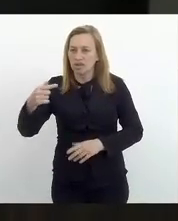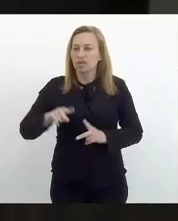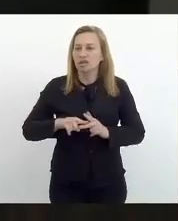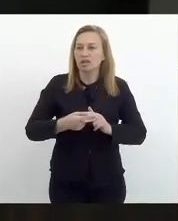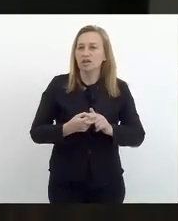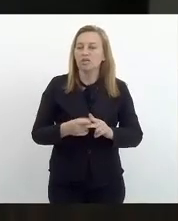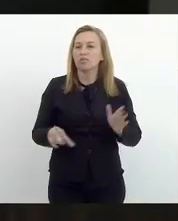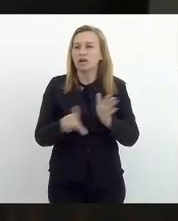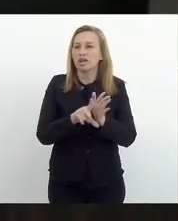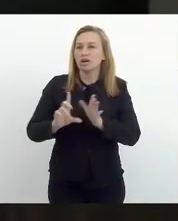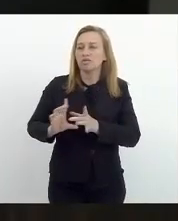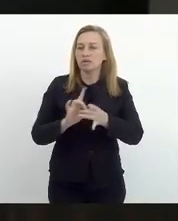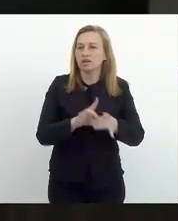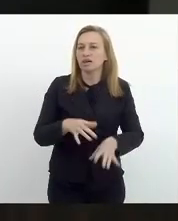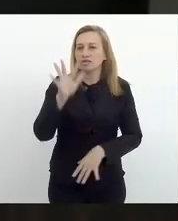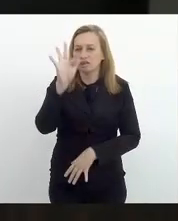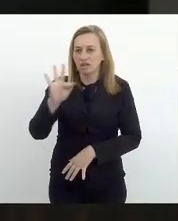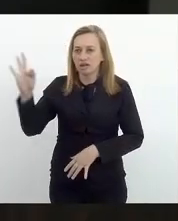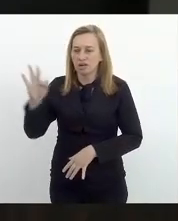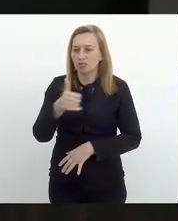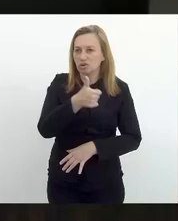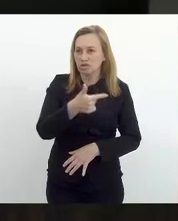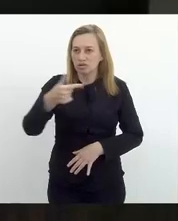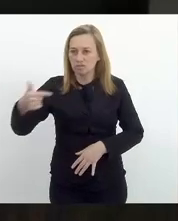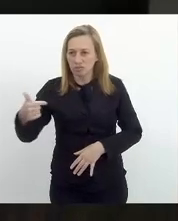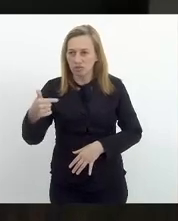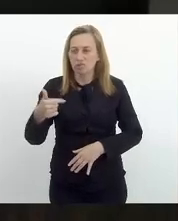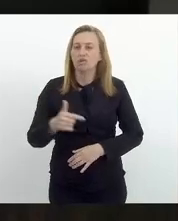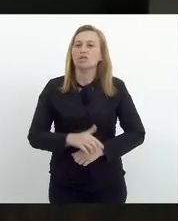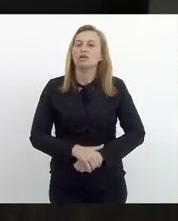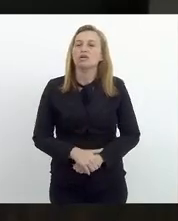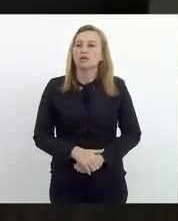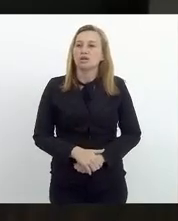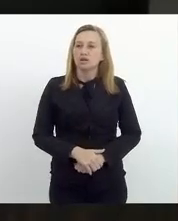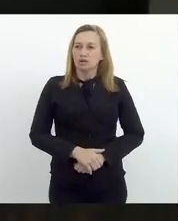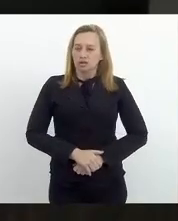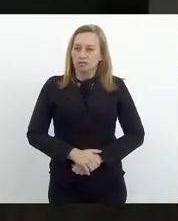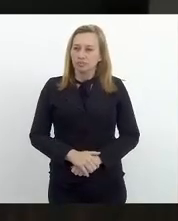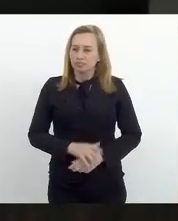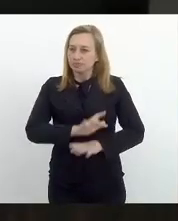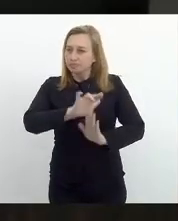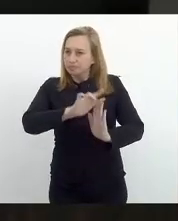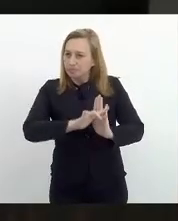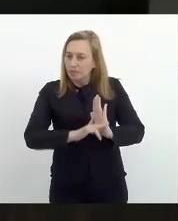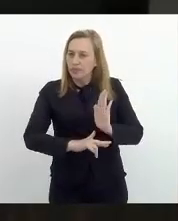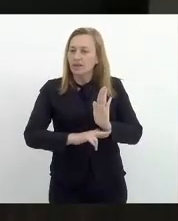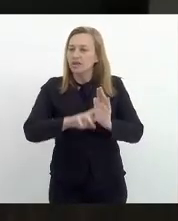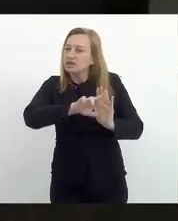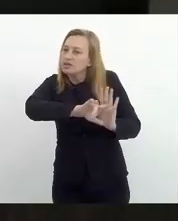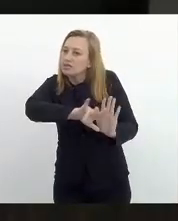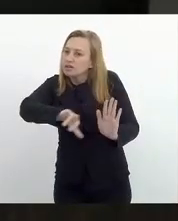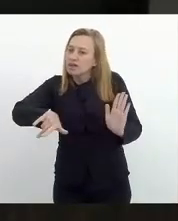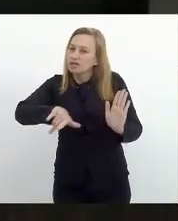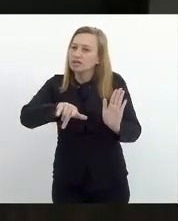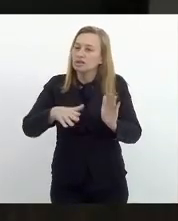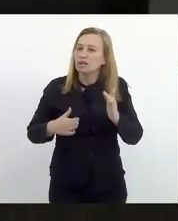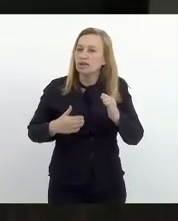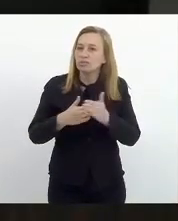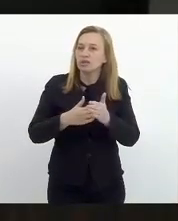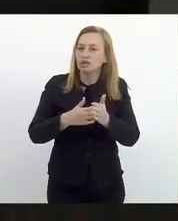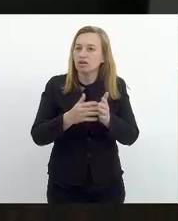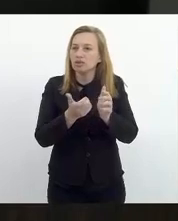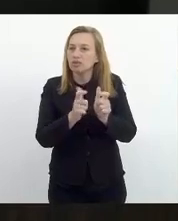pela lei complementar Federal nº 178 2021 com a instituição de regras para limitar o crescimento das despesas